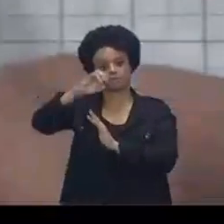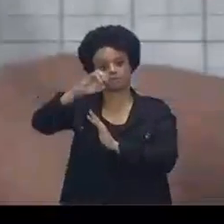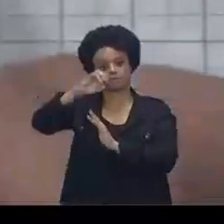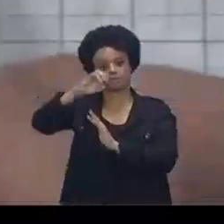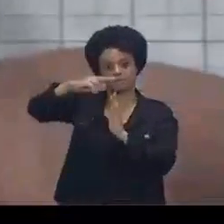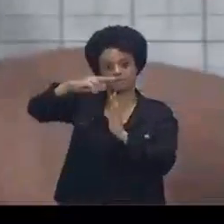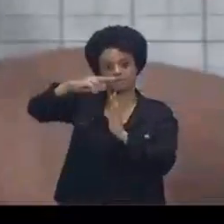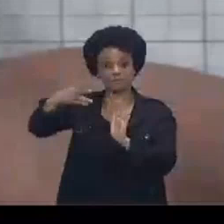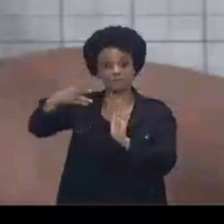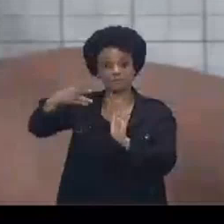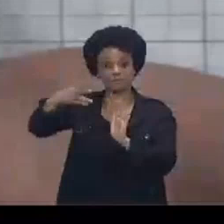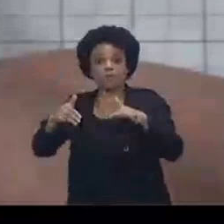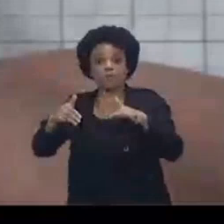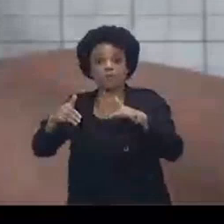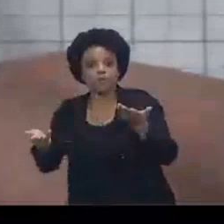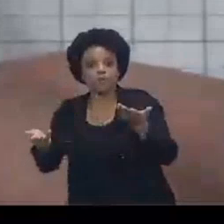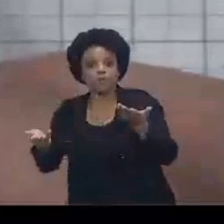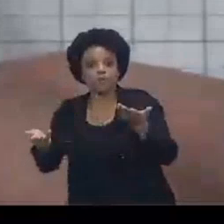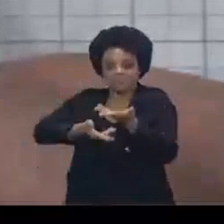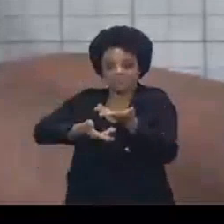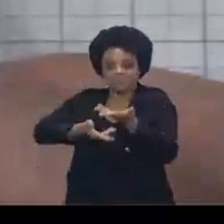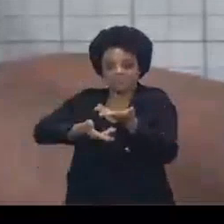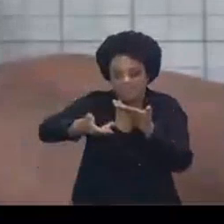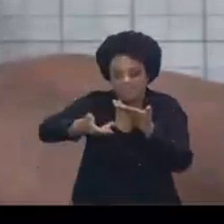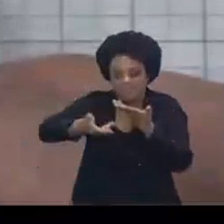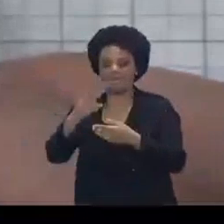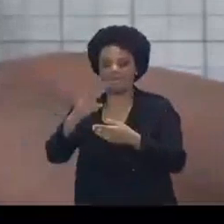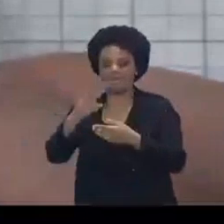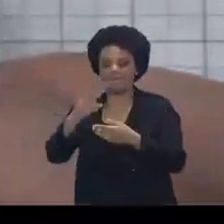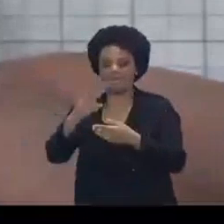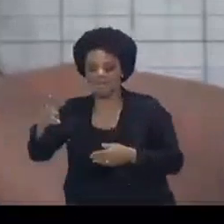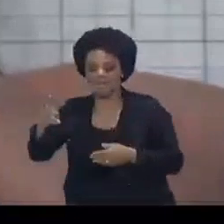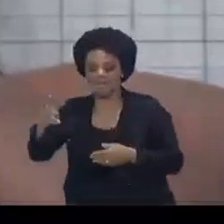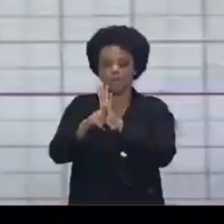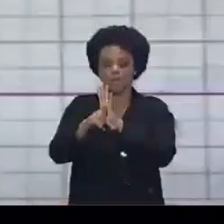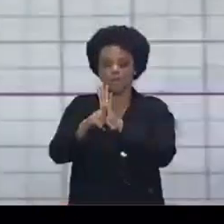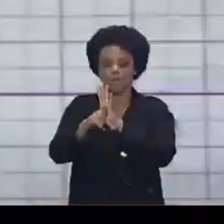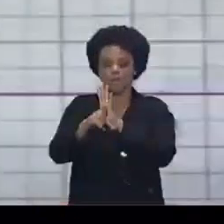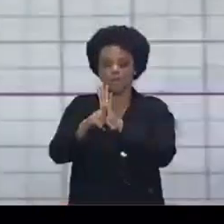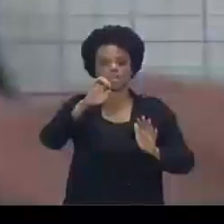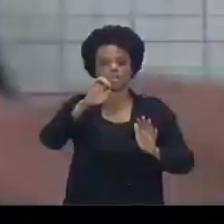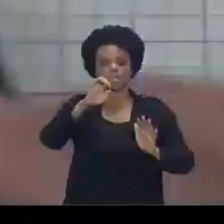Quando você for tratar a posição tempo ao quadrado,